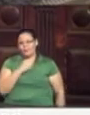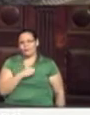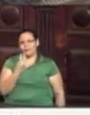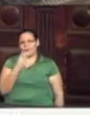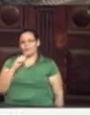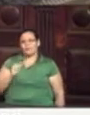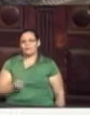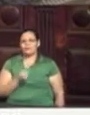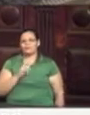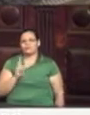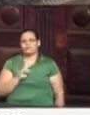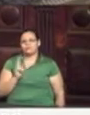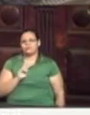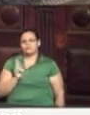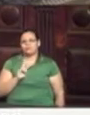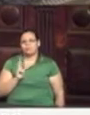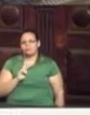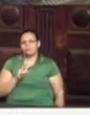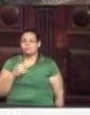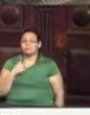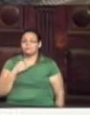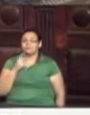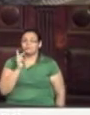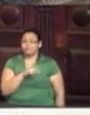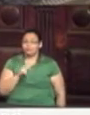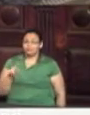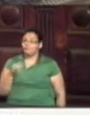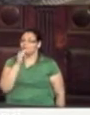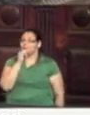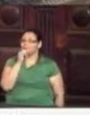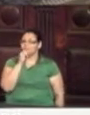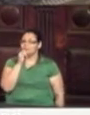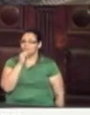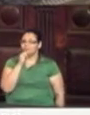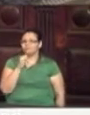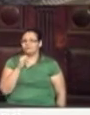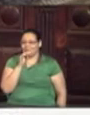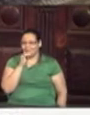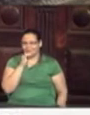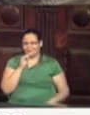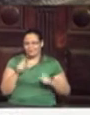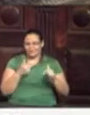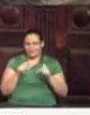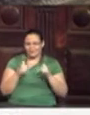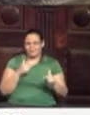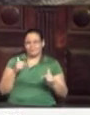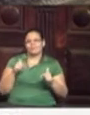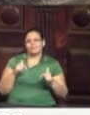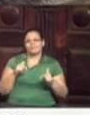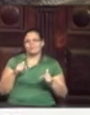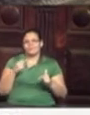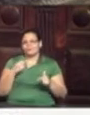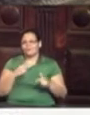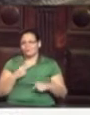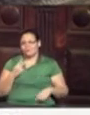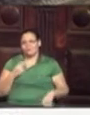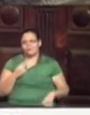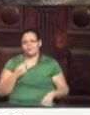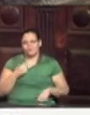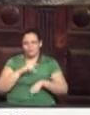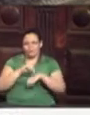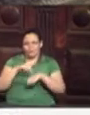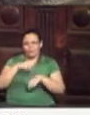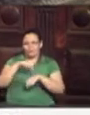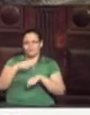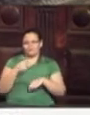Até porque eu lembro da discussão que fiz, professores, por exemplo, que têm 2 matrículas, né, acabaram ficando